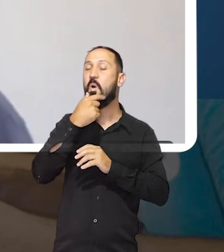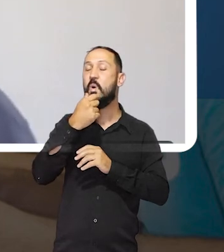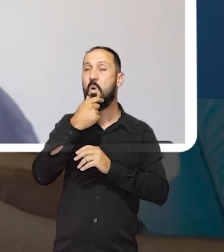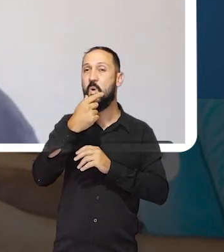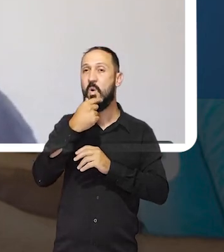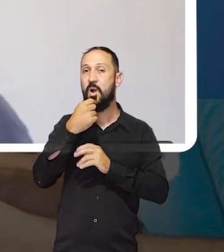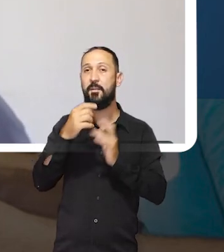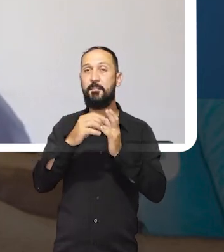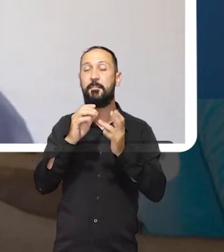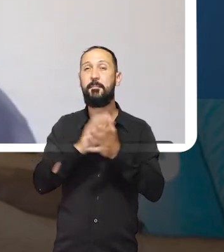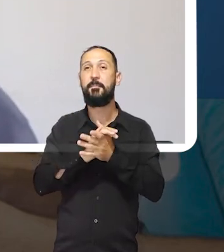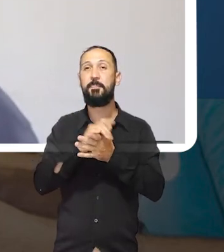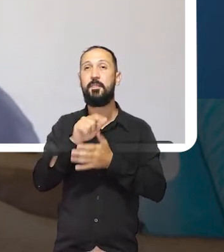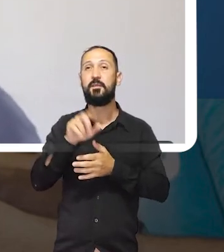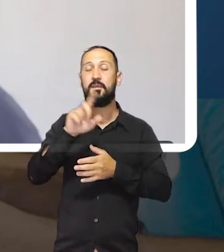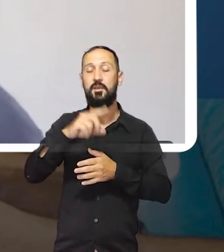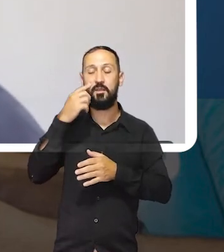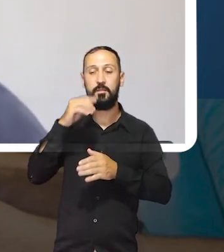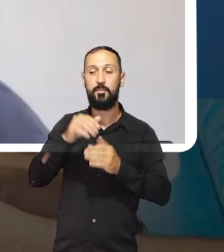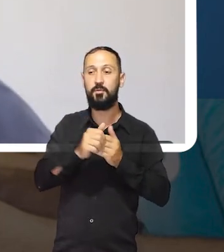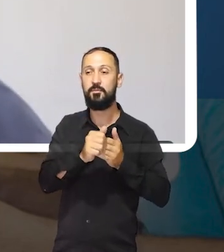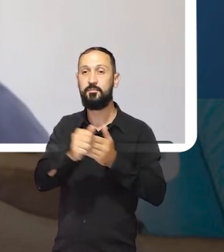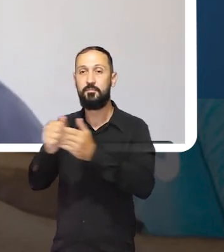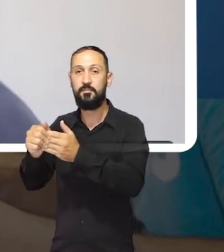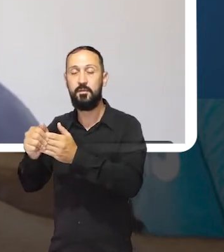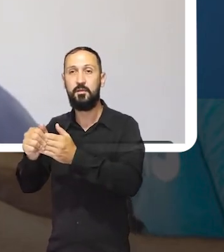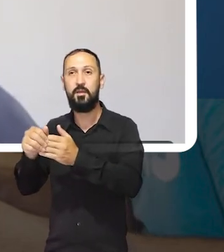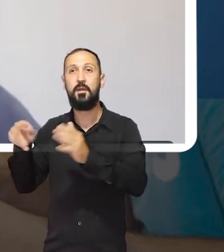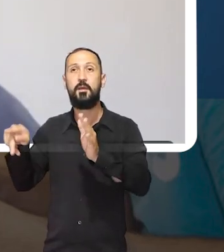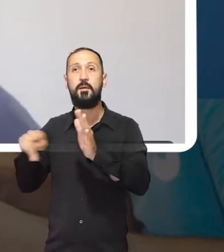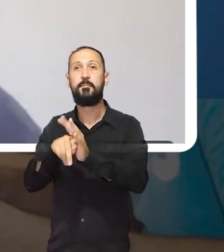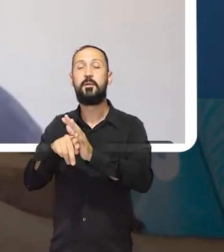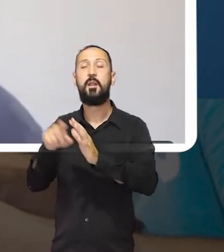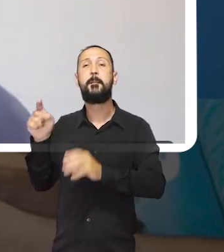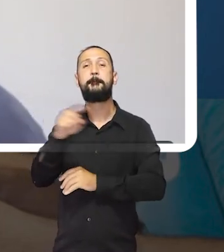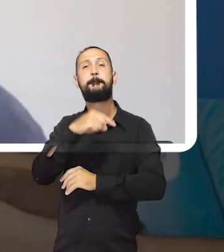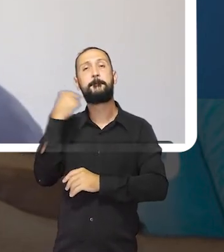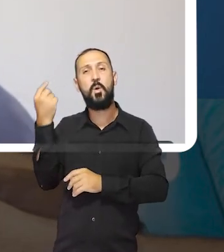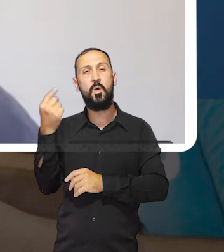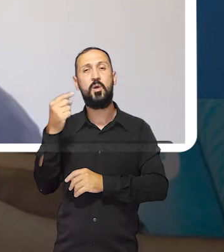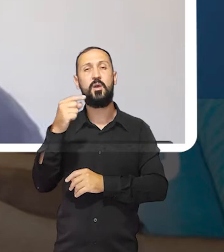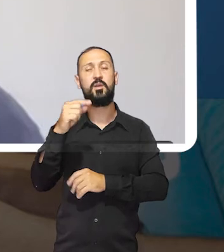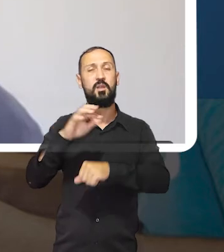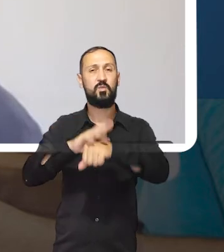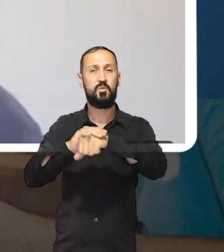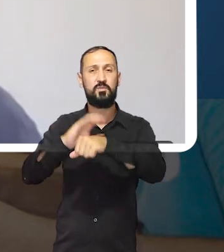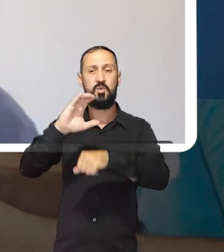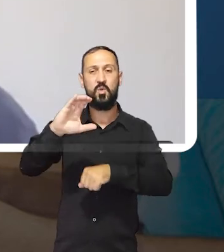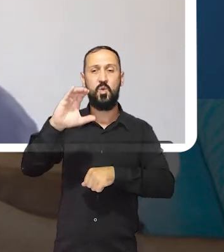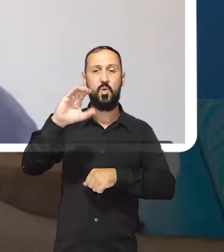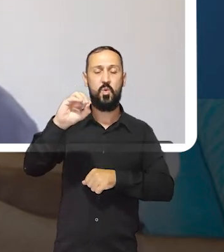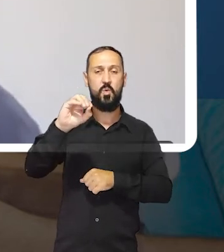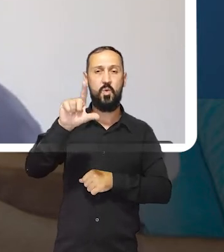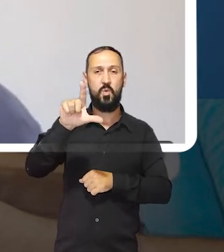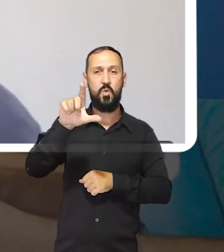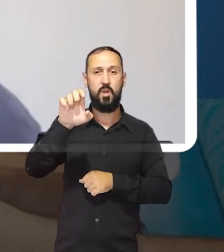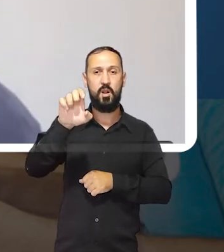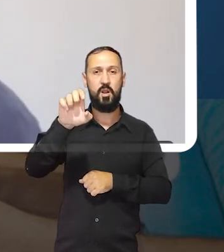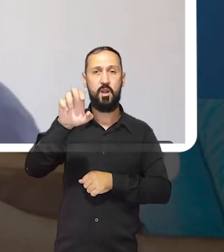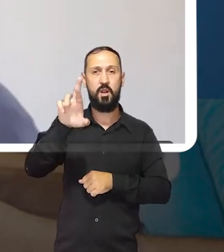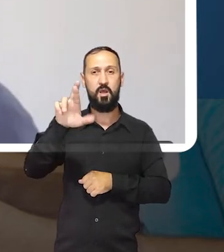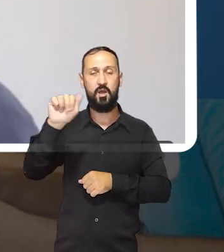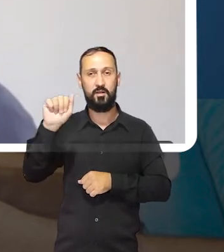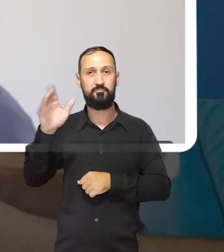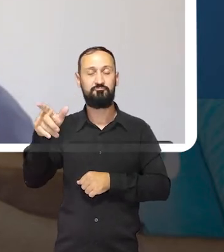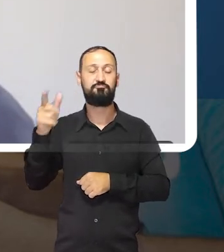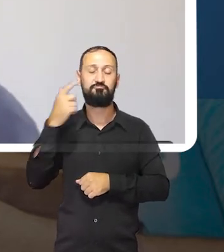é o marido dela, que conduz as tropas e que depois é vítima da própria cólera morbus, que é a doença que assolou